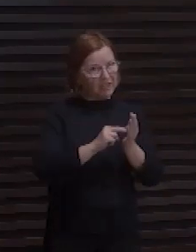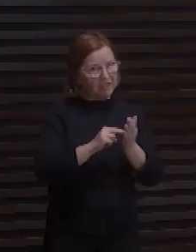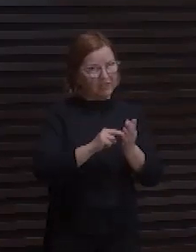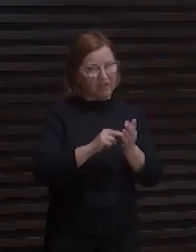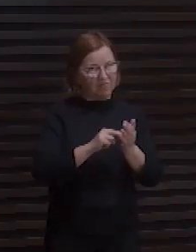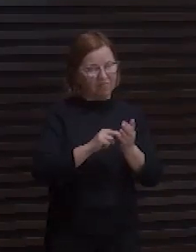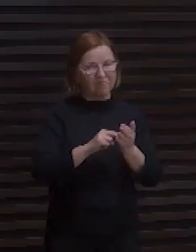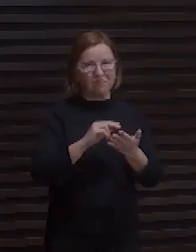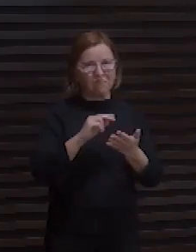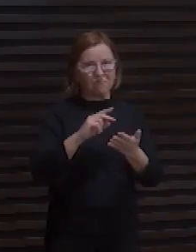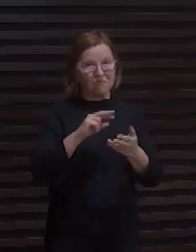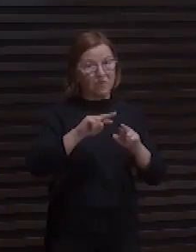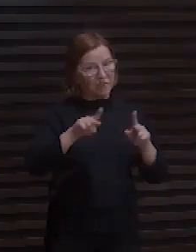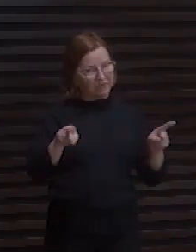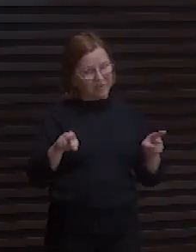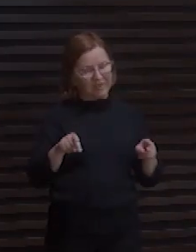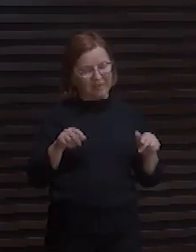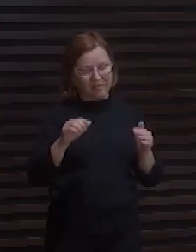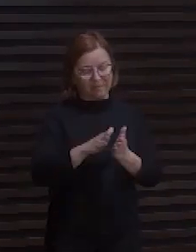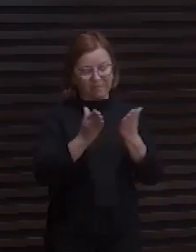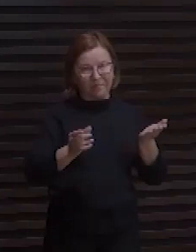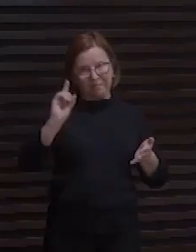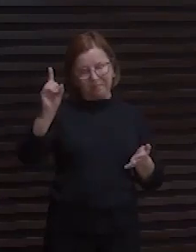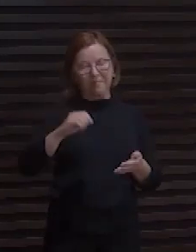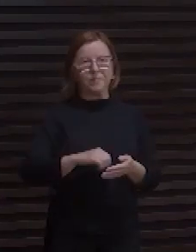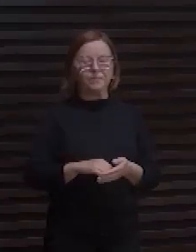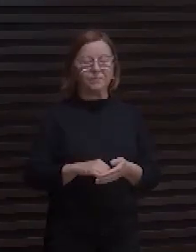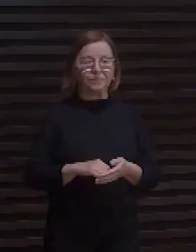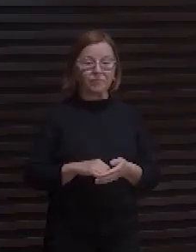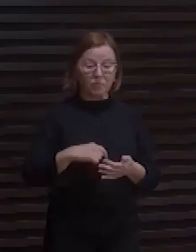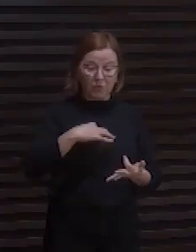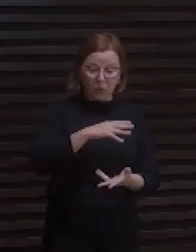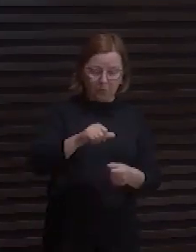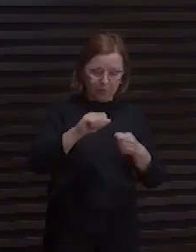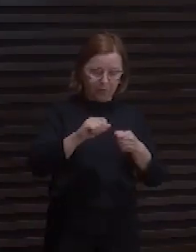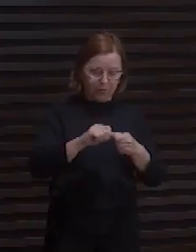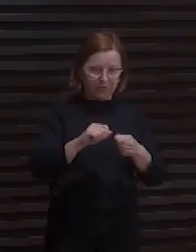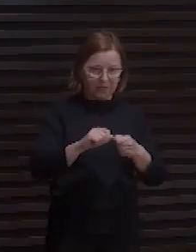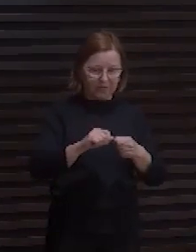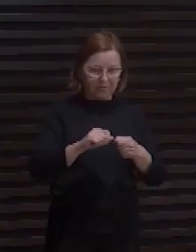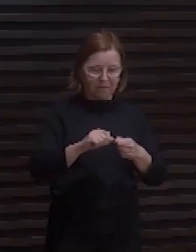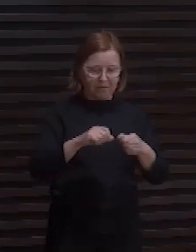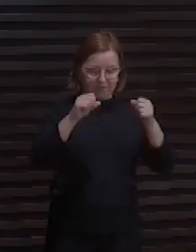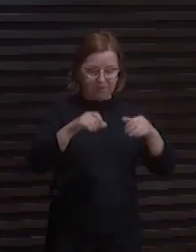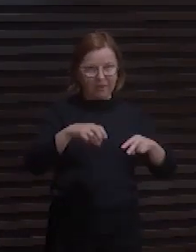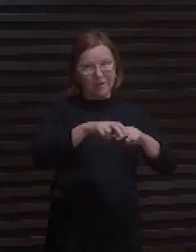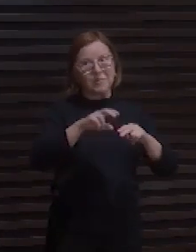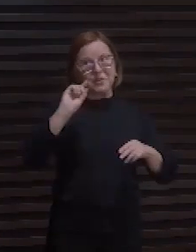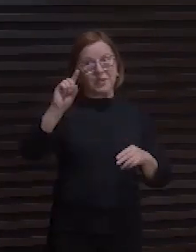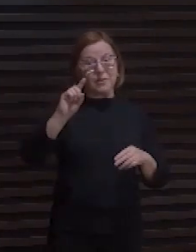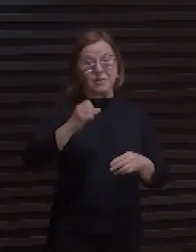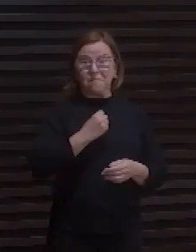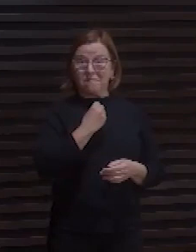E a primeira questão que eu quero levantar aqui com os irmãos é que o mundo criado por Deus é algo muito bom,